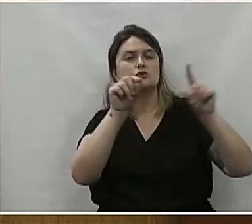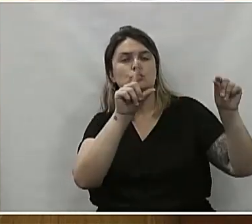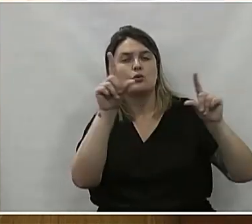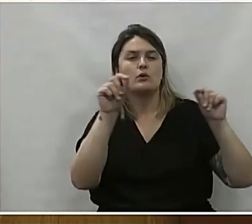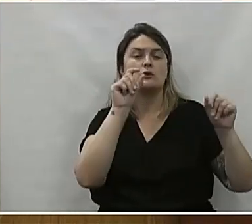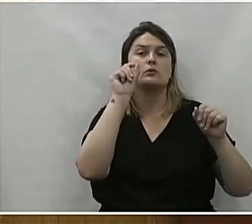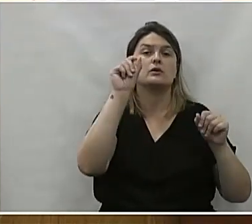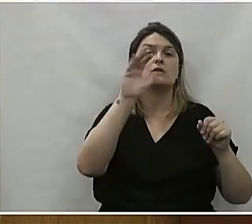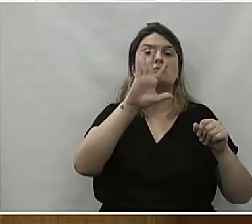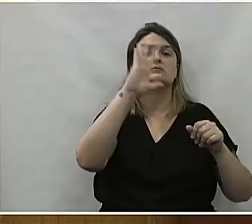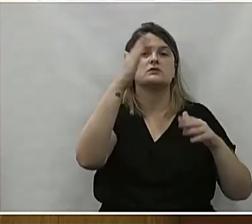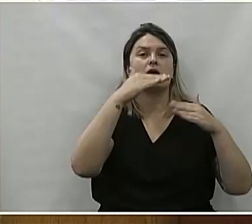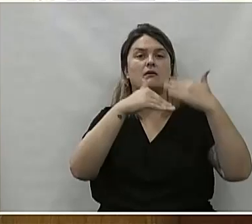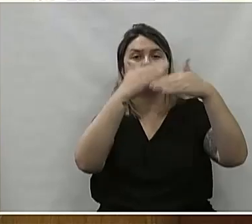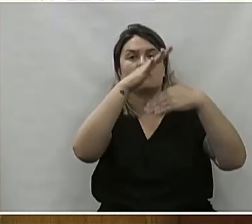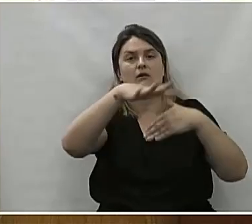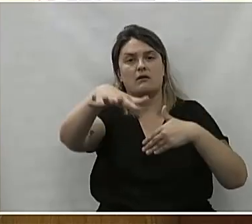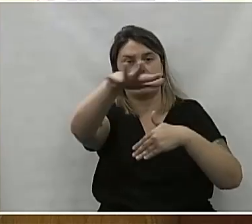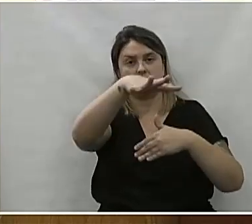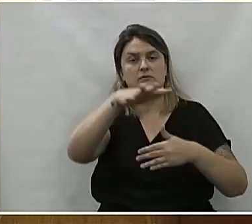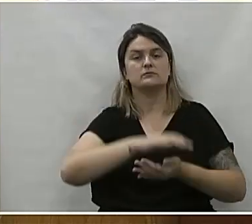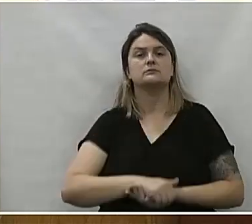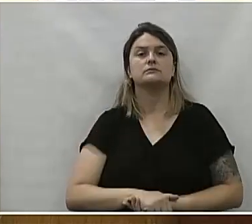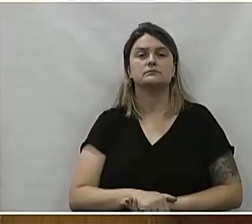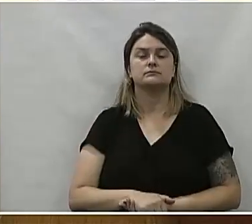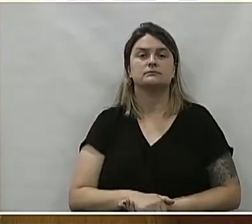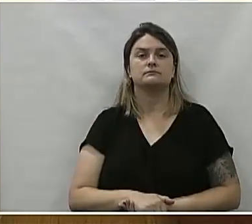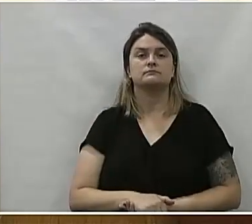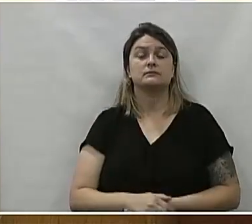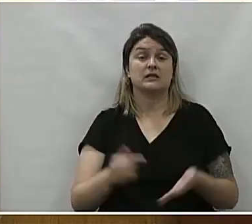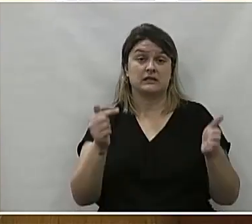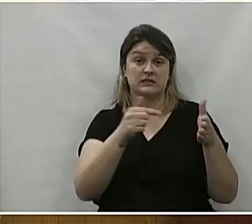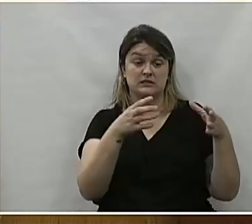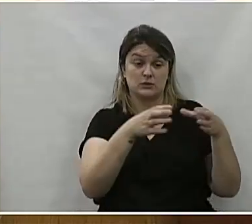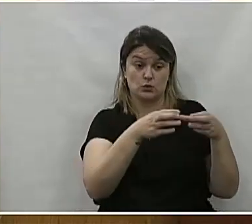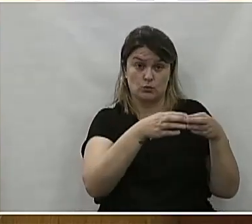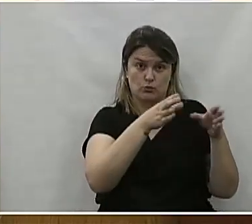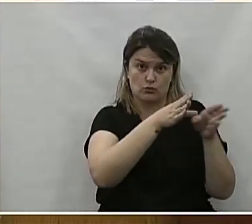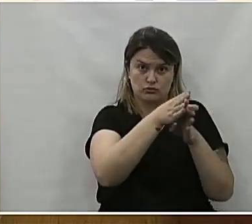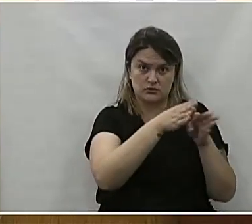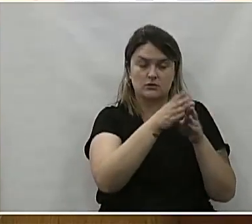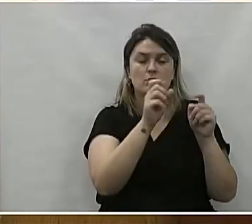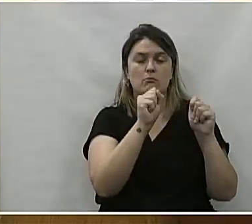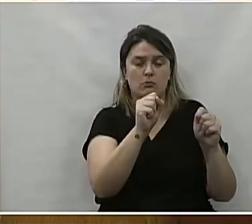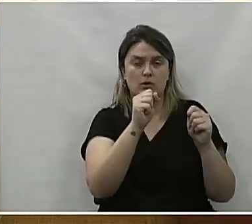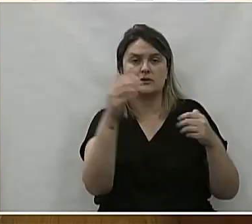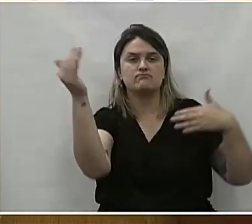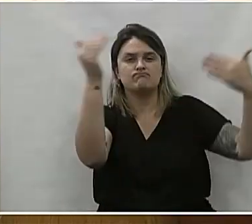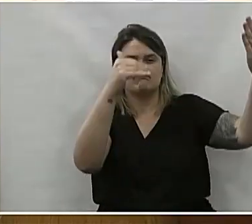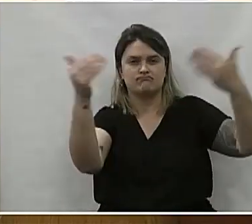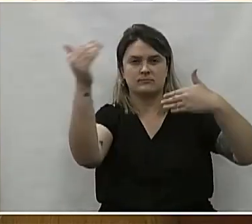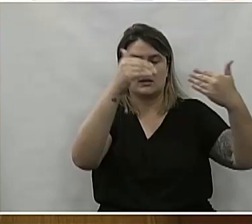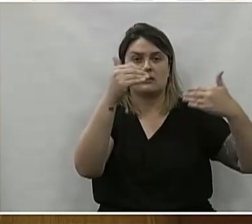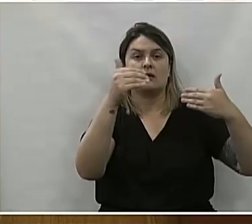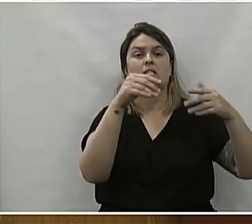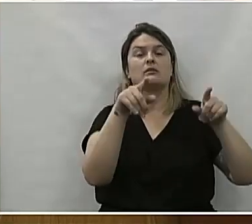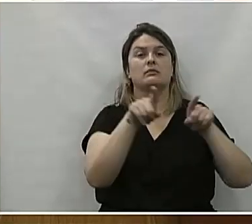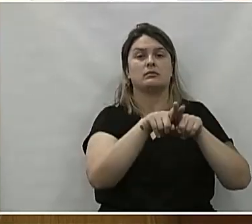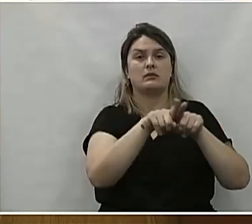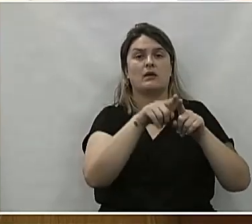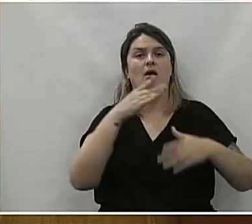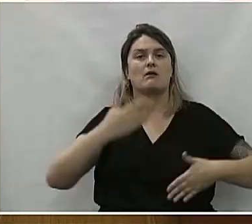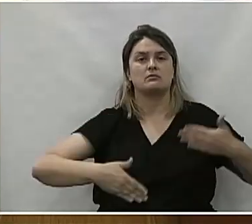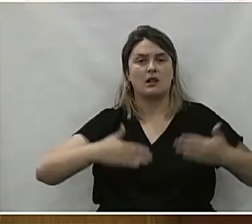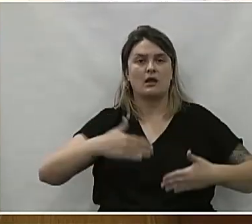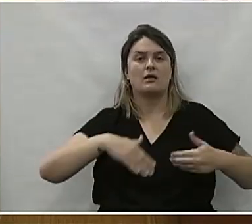relacionadas Ao desenvolvimento Esportivo local Por meio deste conselho É possível envolver Diversos segmentos Da sociedade Incluindo